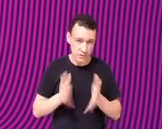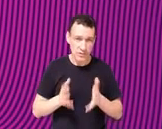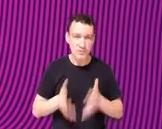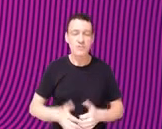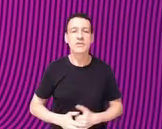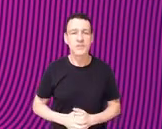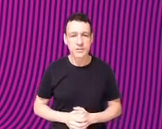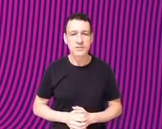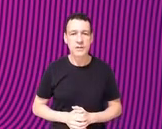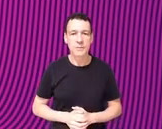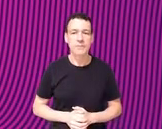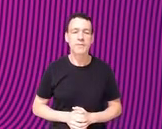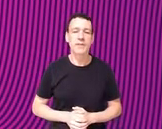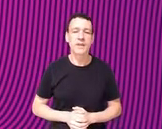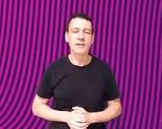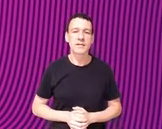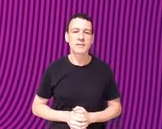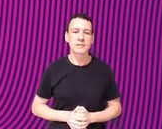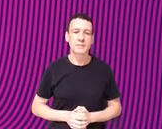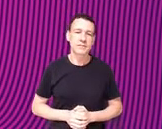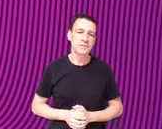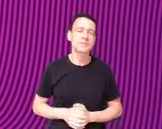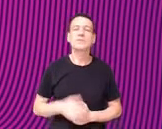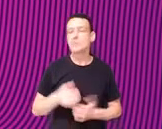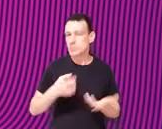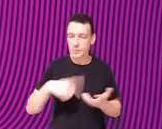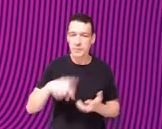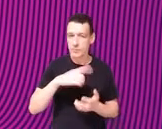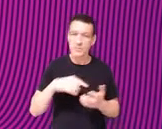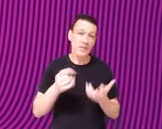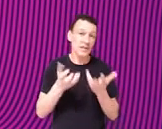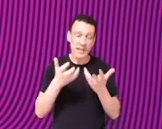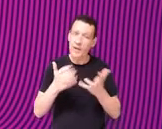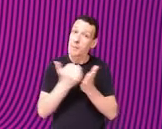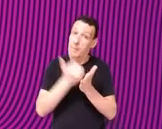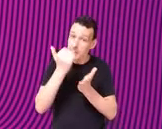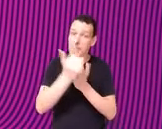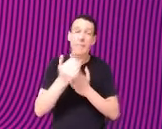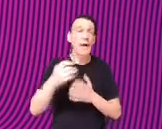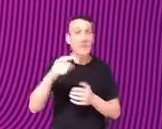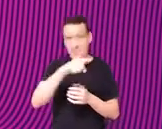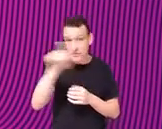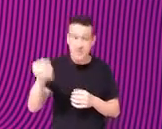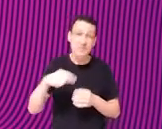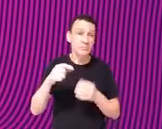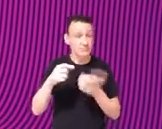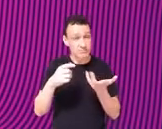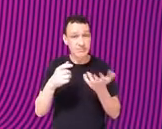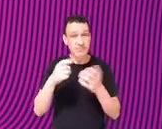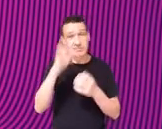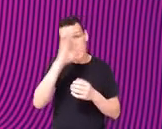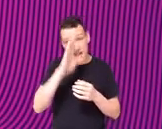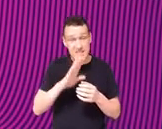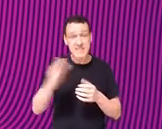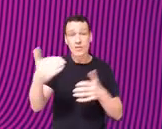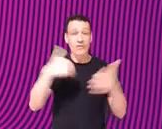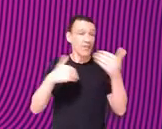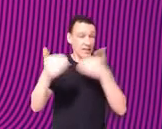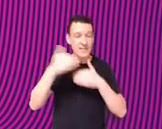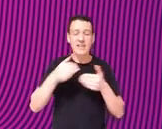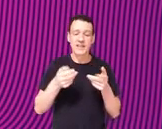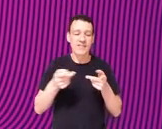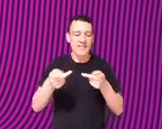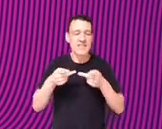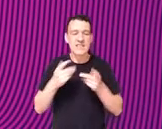possamos novamente ter cada vez mais visitas desse lado do Atlântico. Bom, estamos a